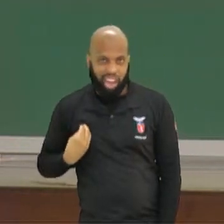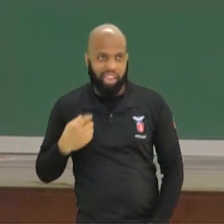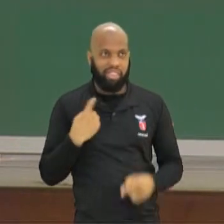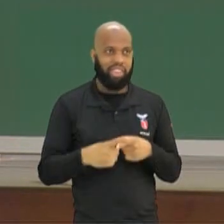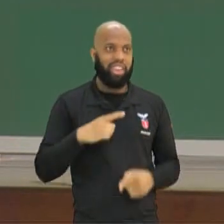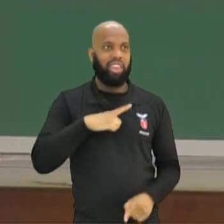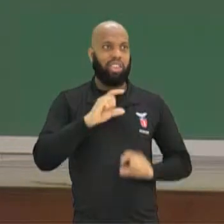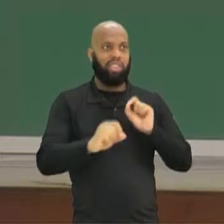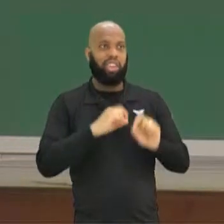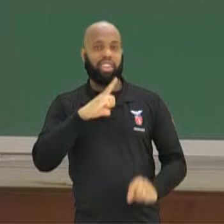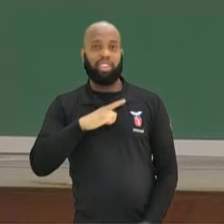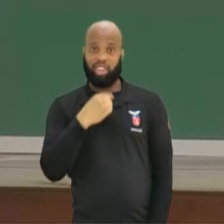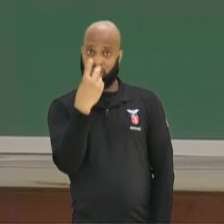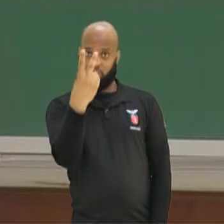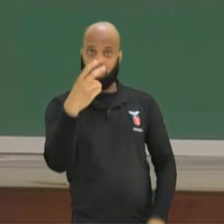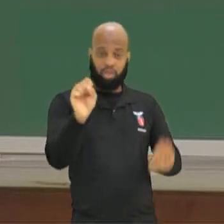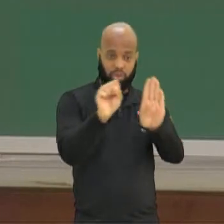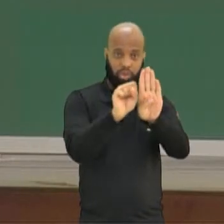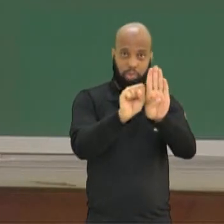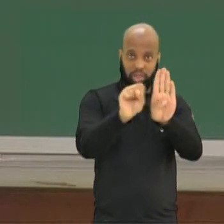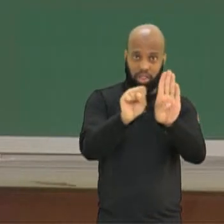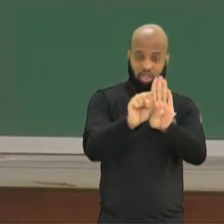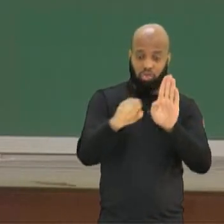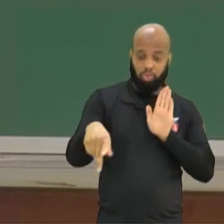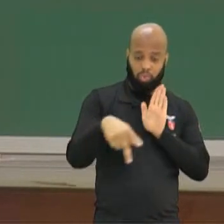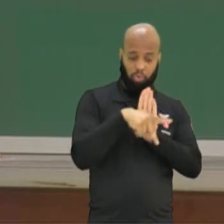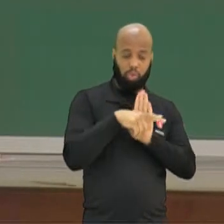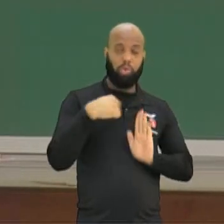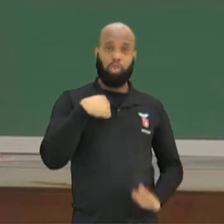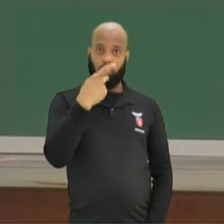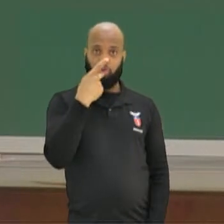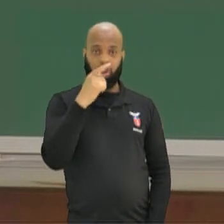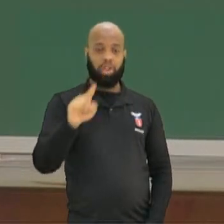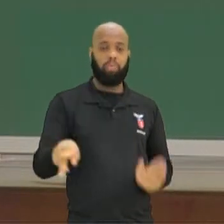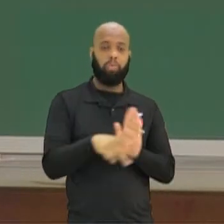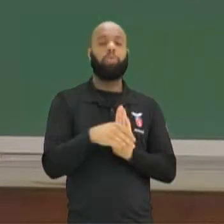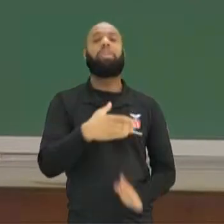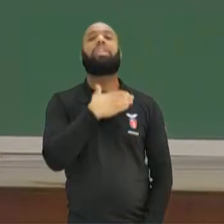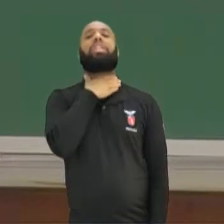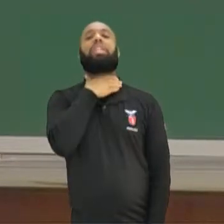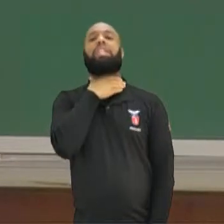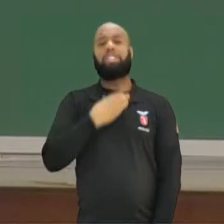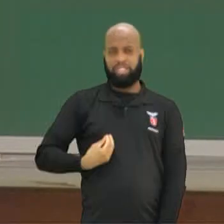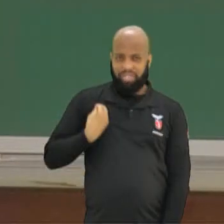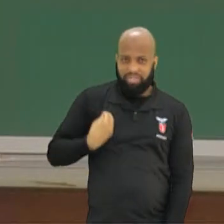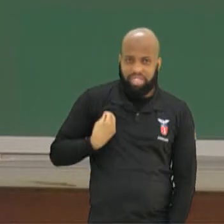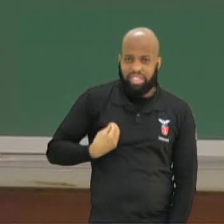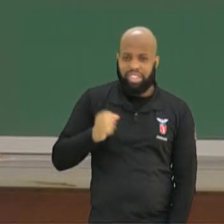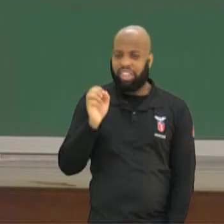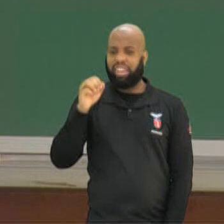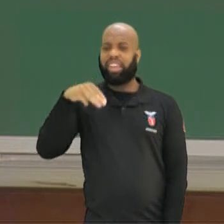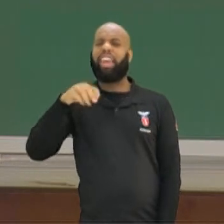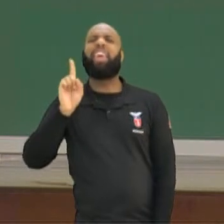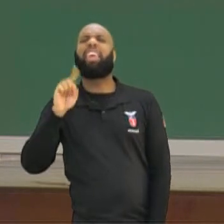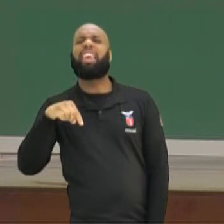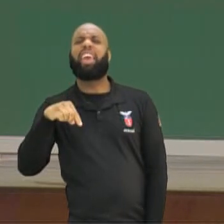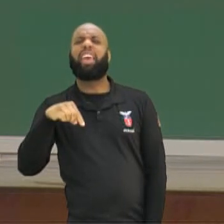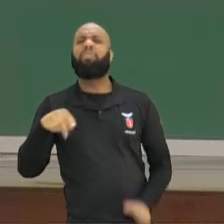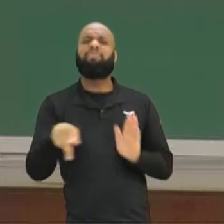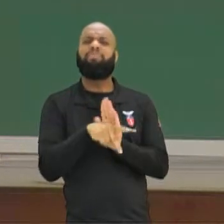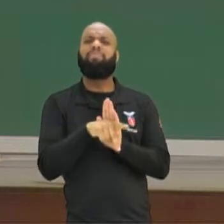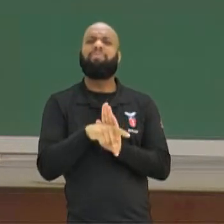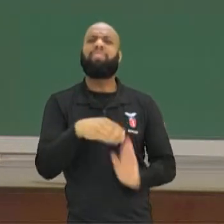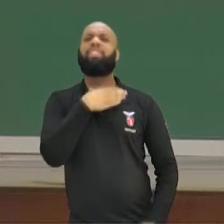temos dois substantivos próprios aqui, e eu falo em sua crise existencial, de quem é a crise existencial? É